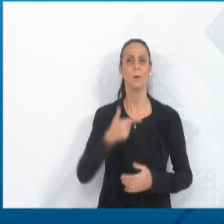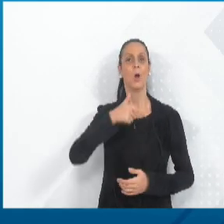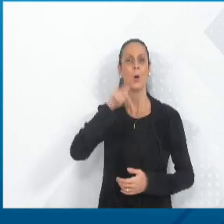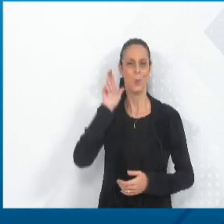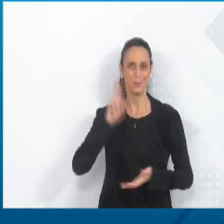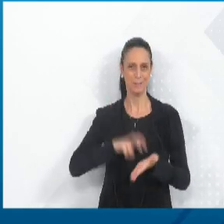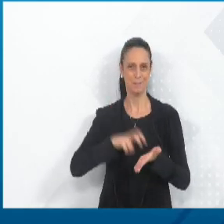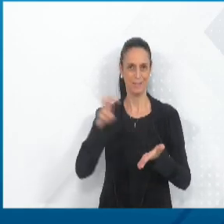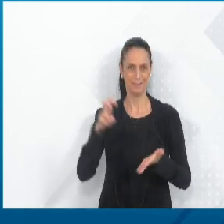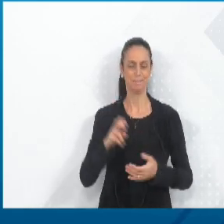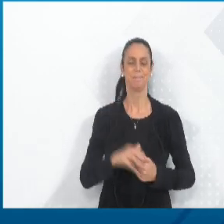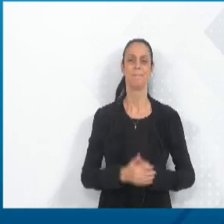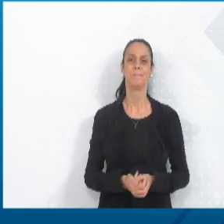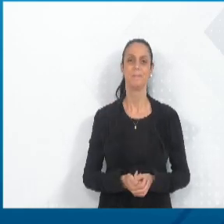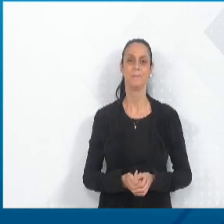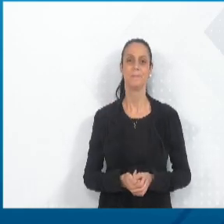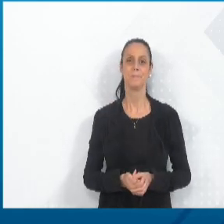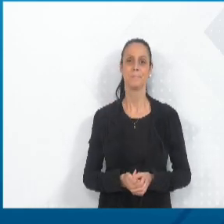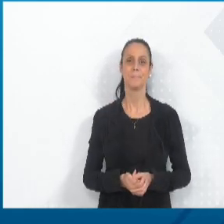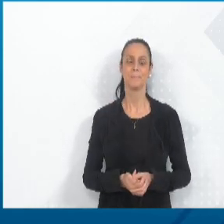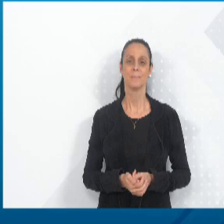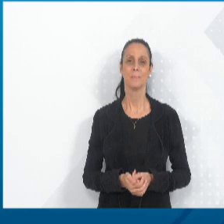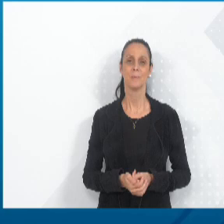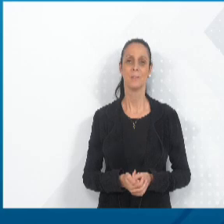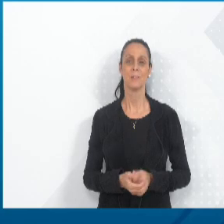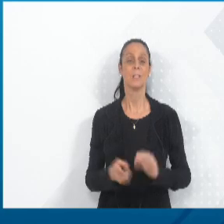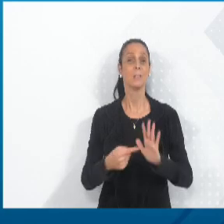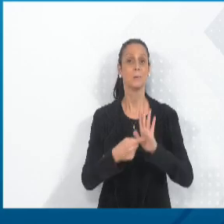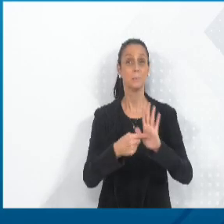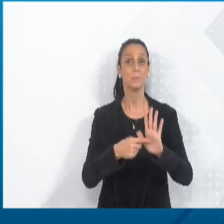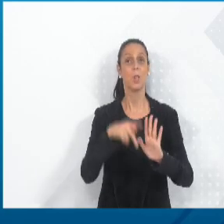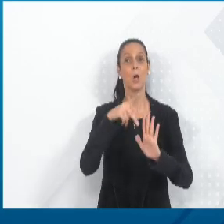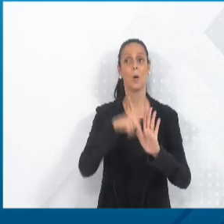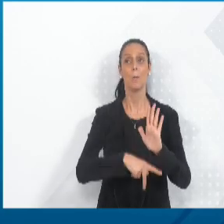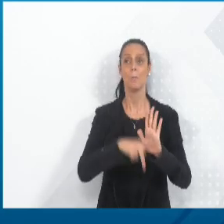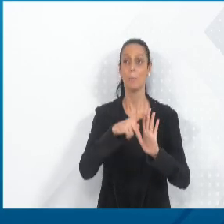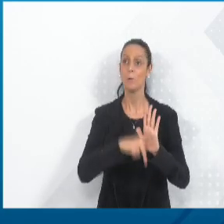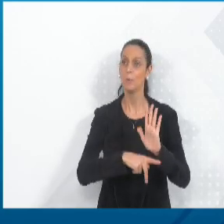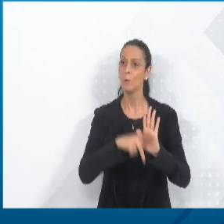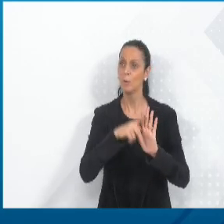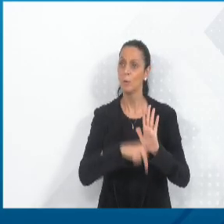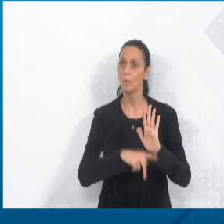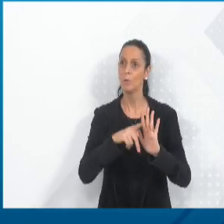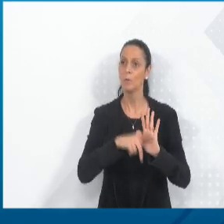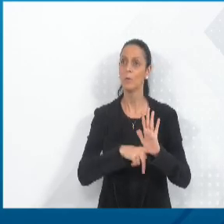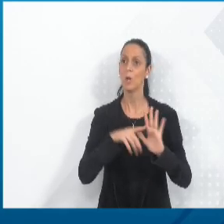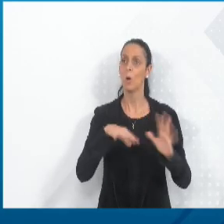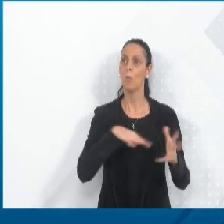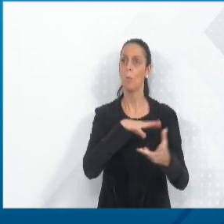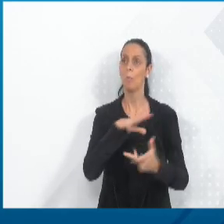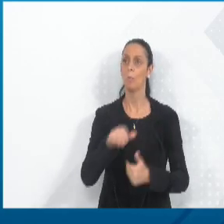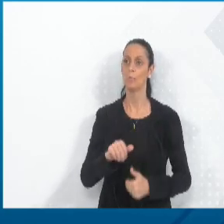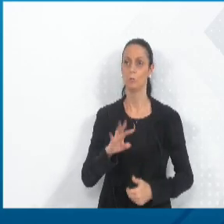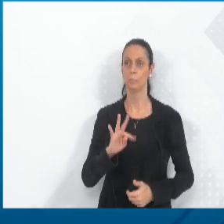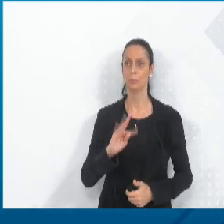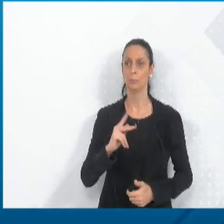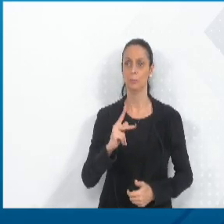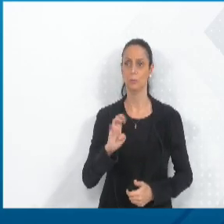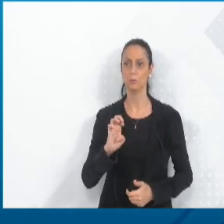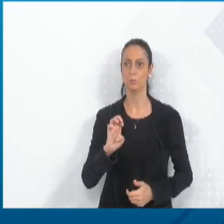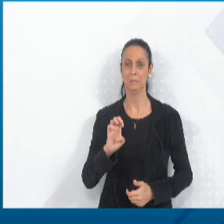ali na escola Barão E da apresentação do projeto o mundo do t e t é menino